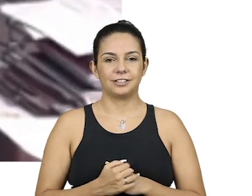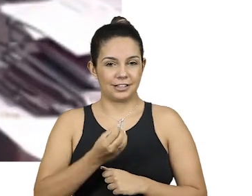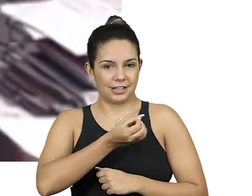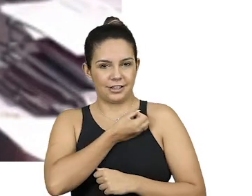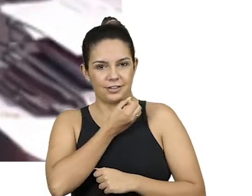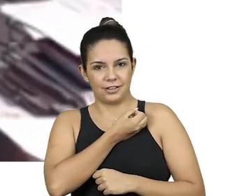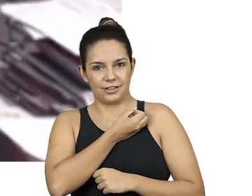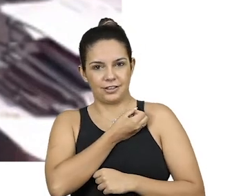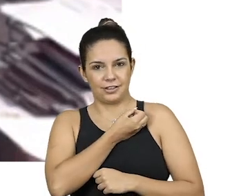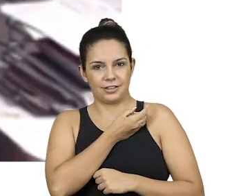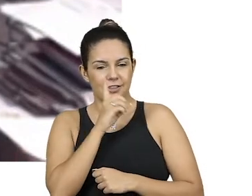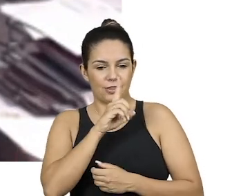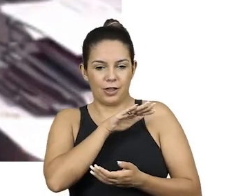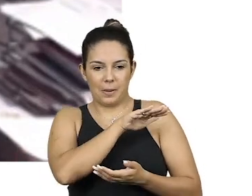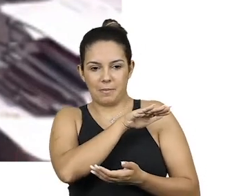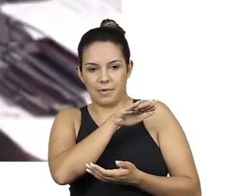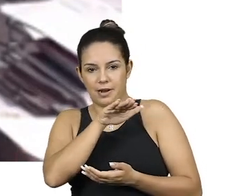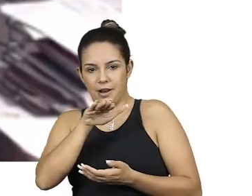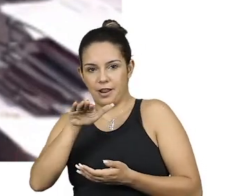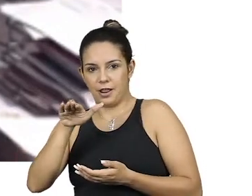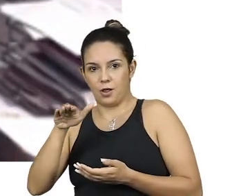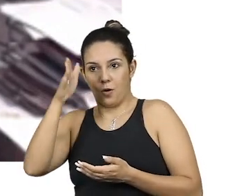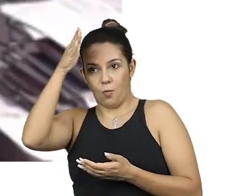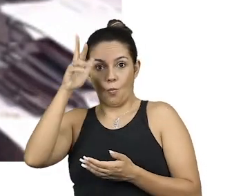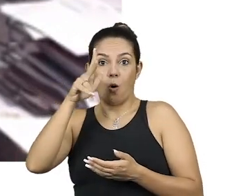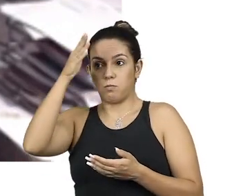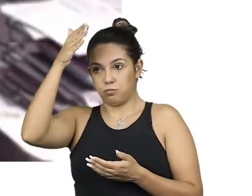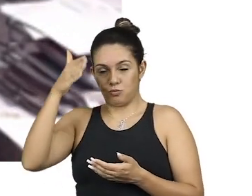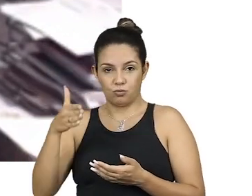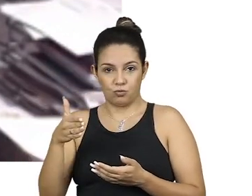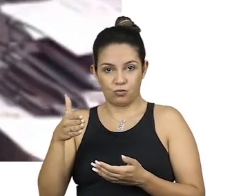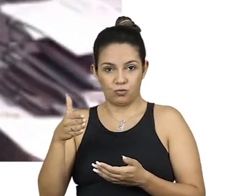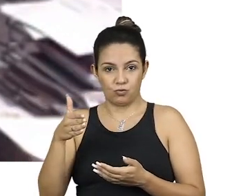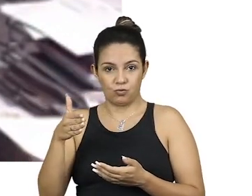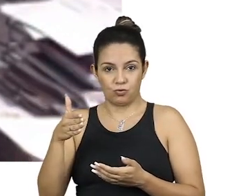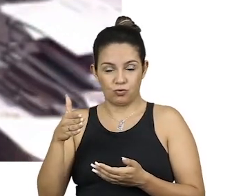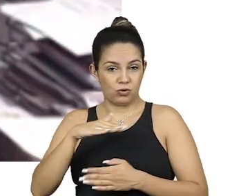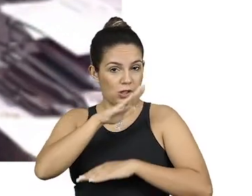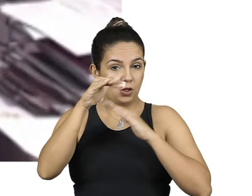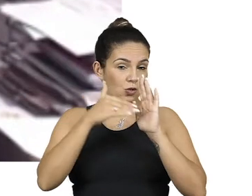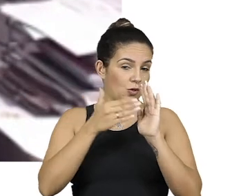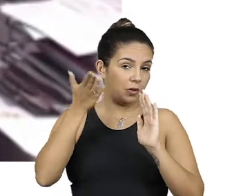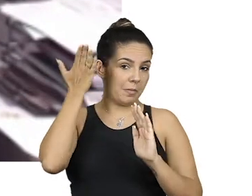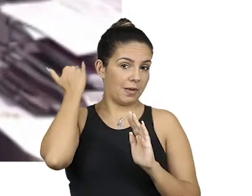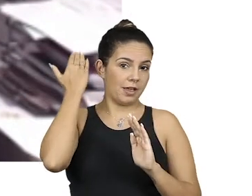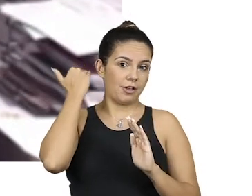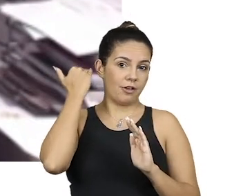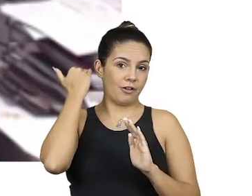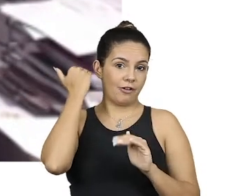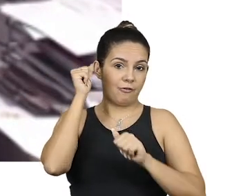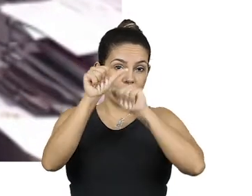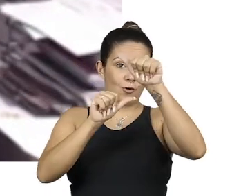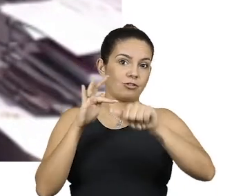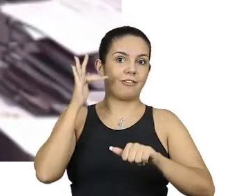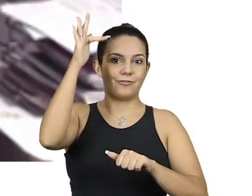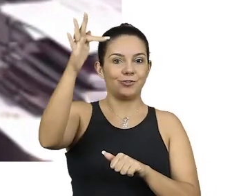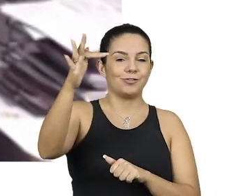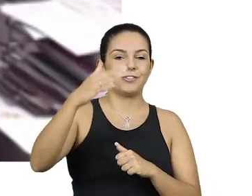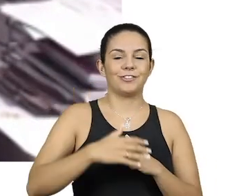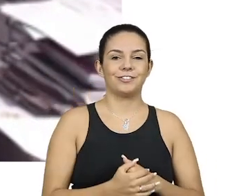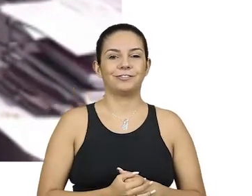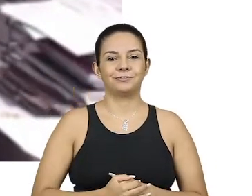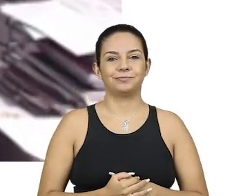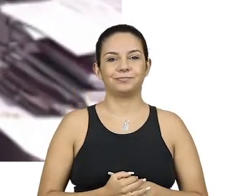A vida não é plana como um muro. Nem todo passado vira futuro.